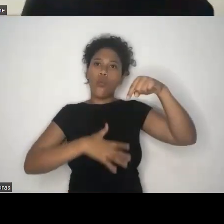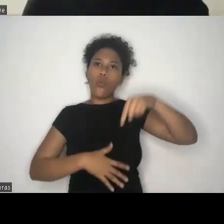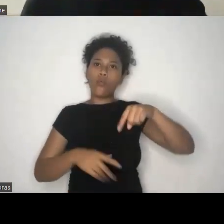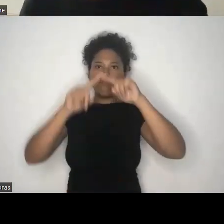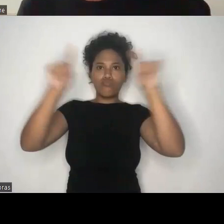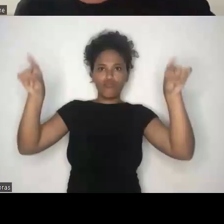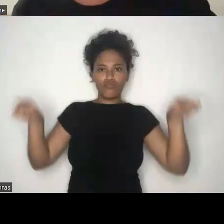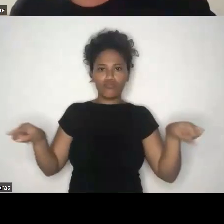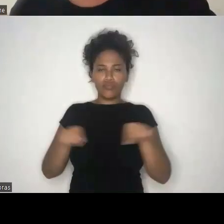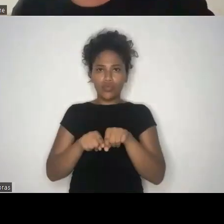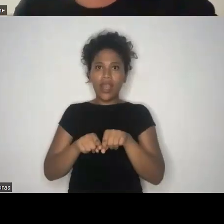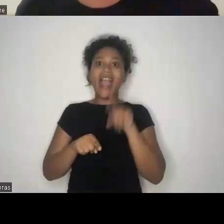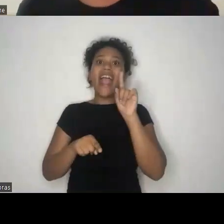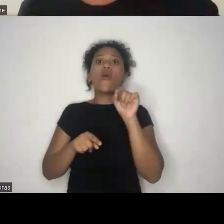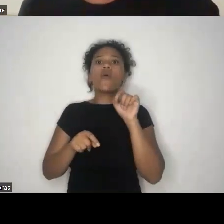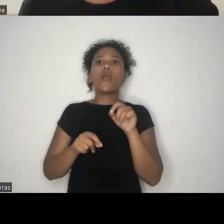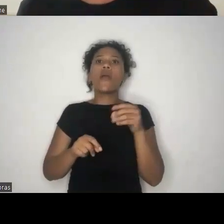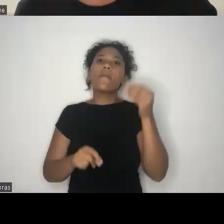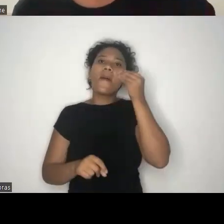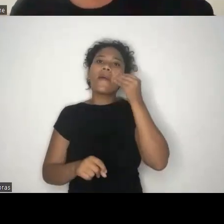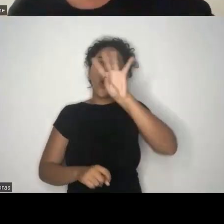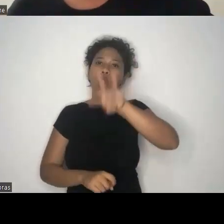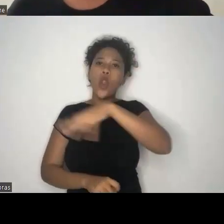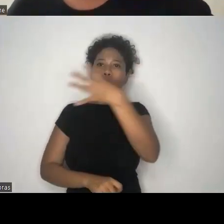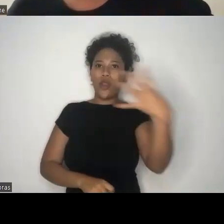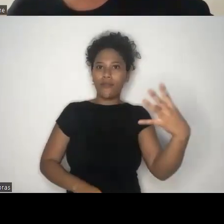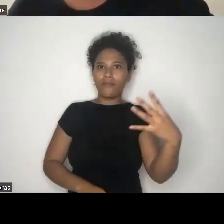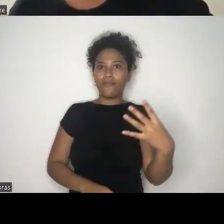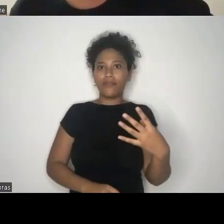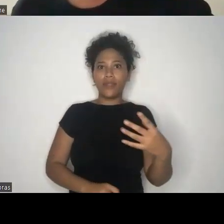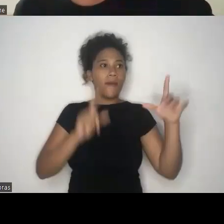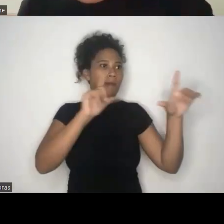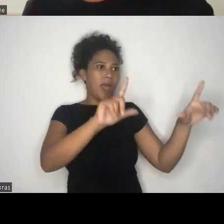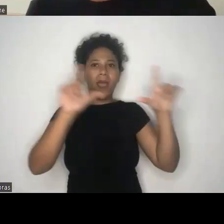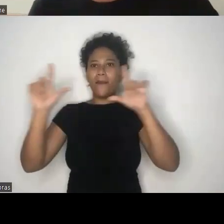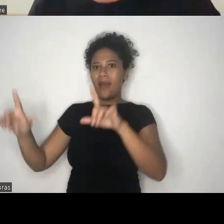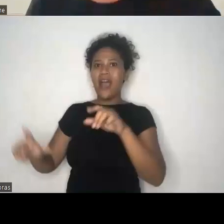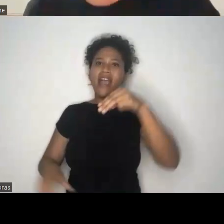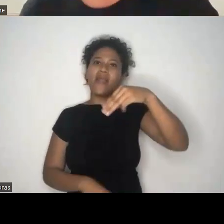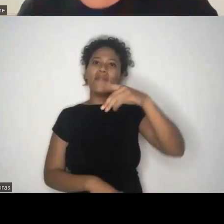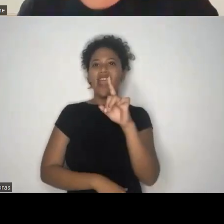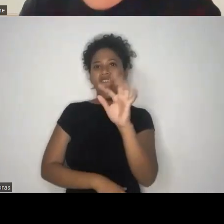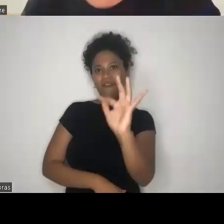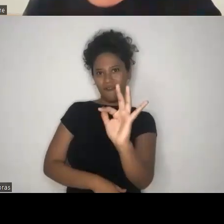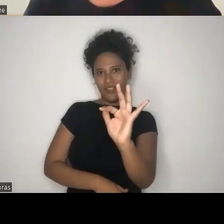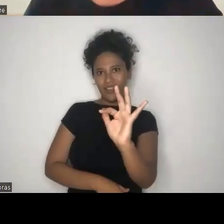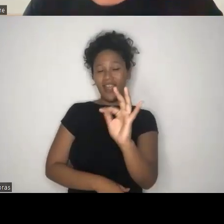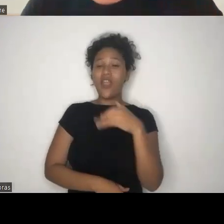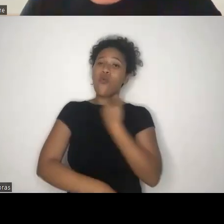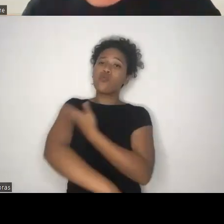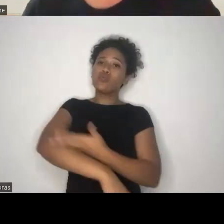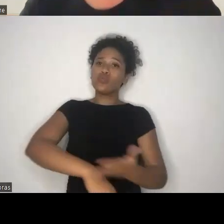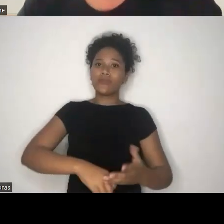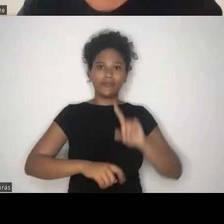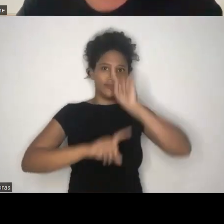de prototipagem de cronograma com duas folhas de MDF assim eu Eu costumo desenvolver